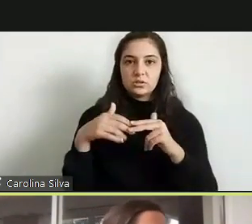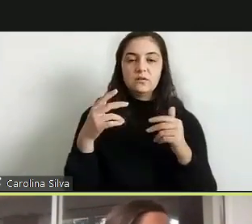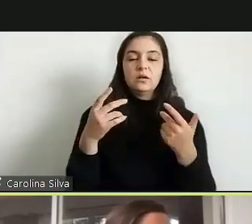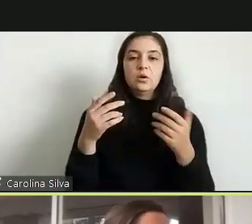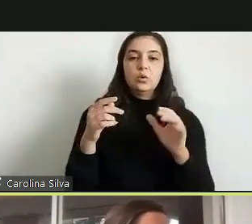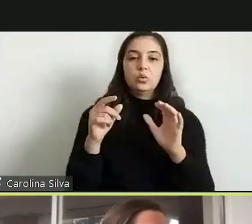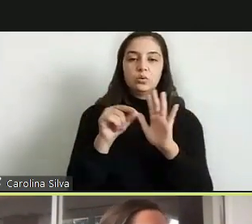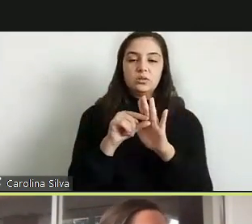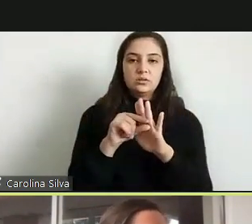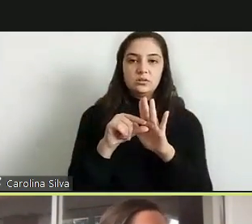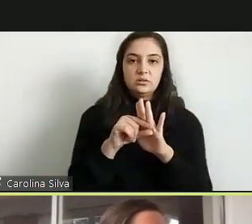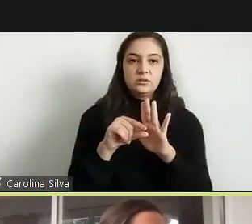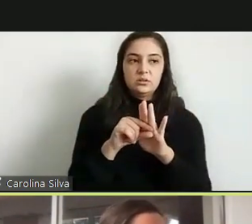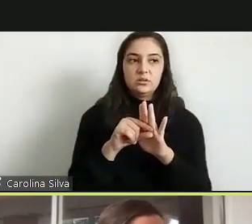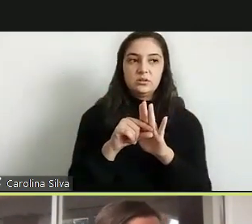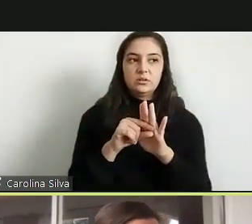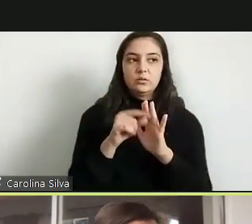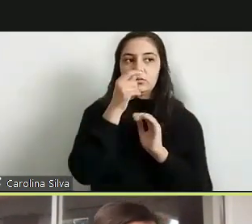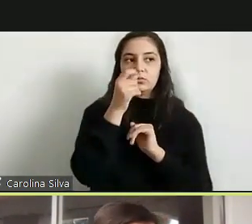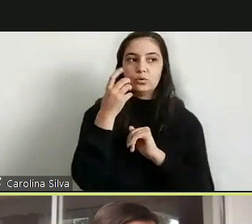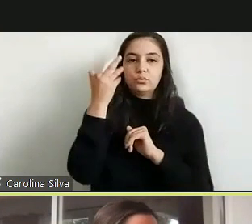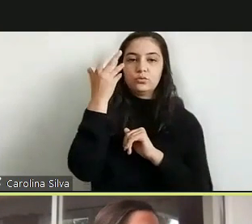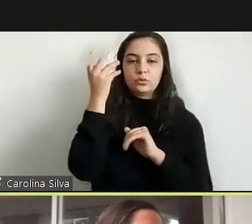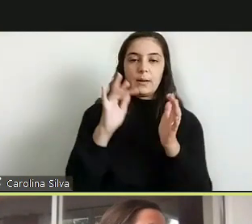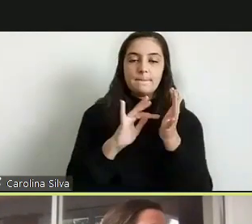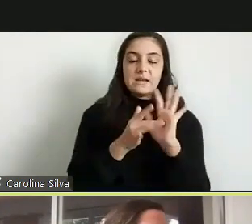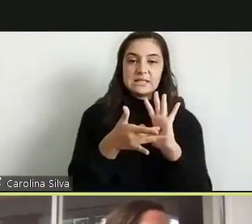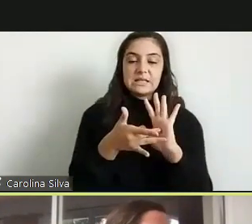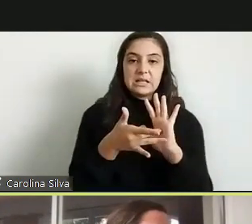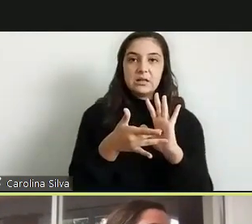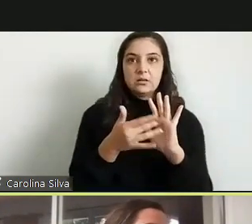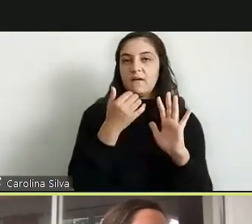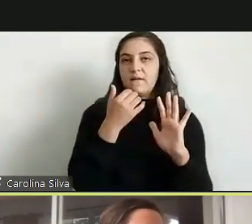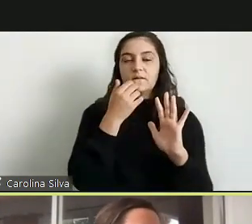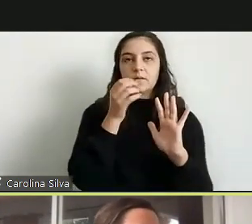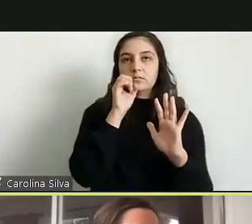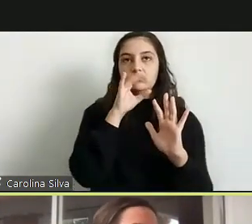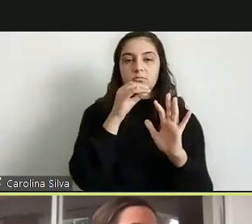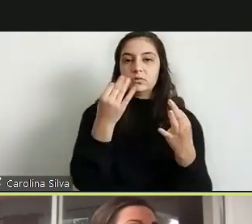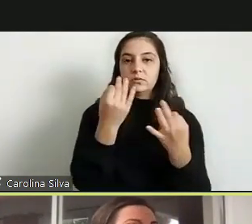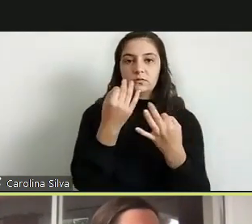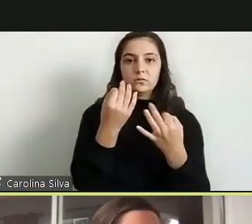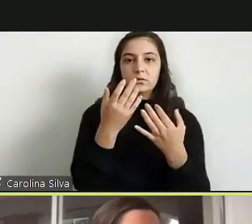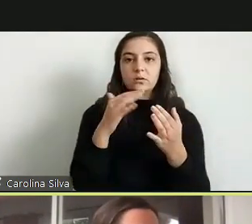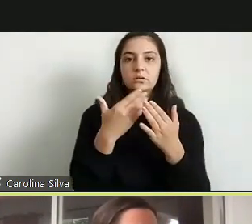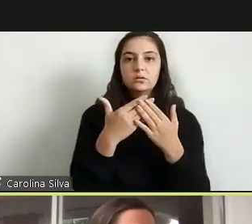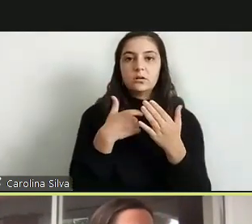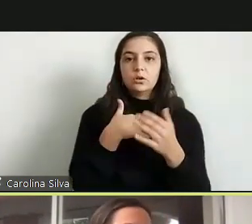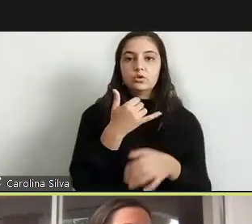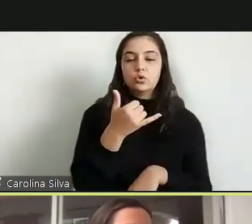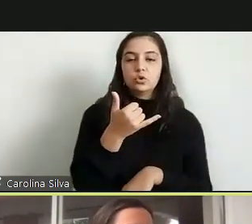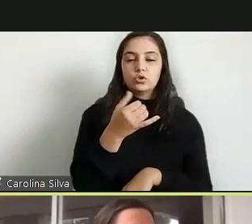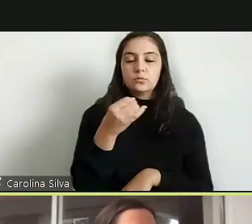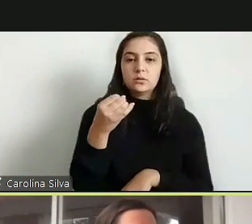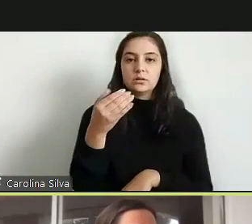artigo de Hermínia Maricatu, que é uma brasileira que eu realmente admiro, que já em 2007 dizia que nós nunca